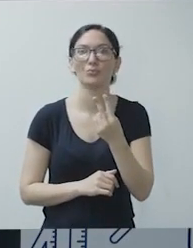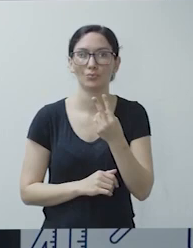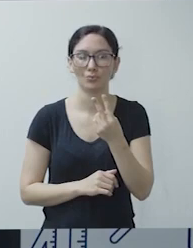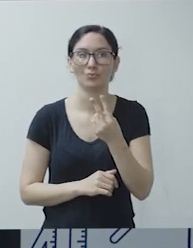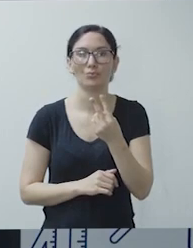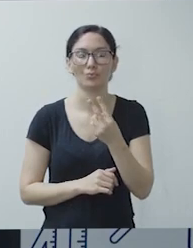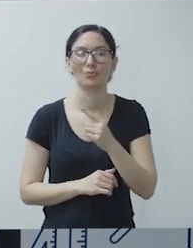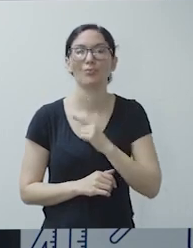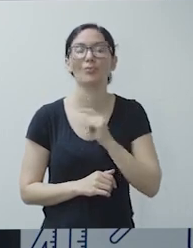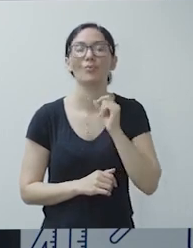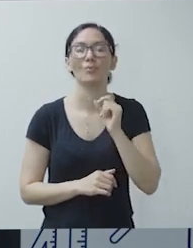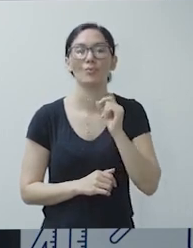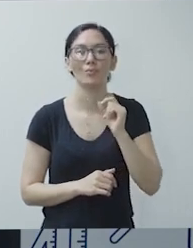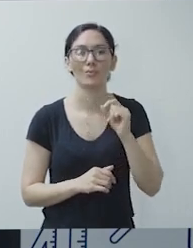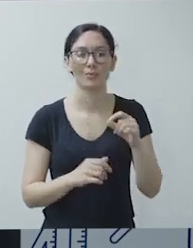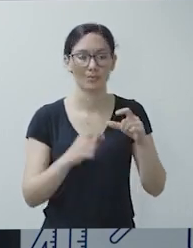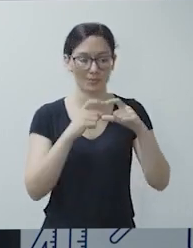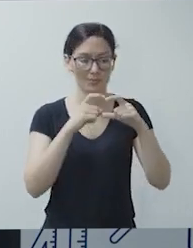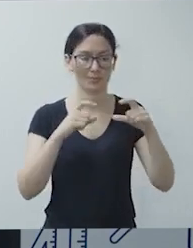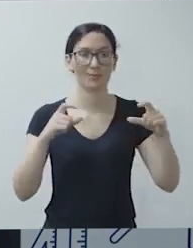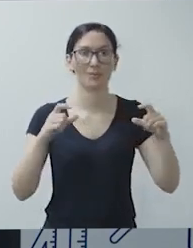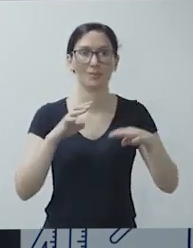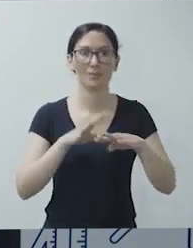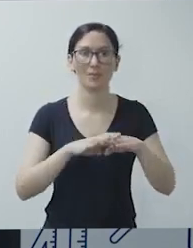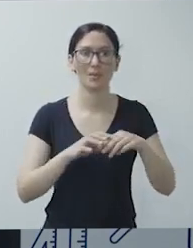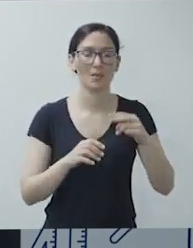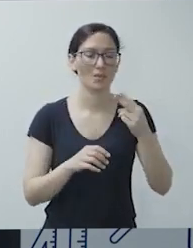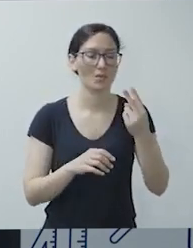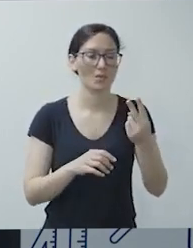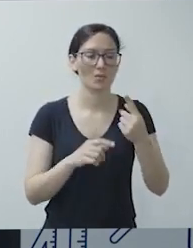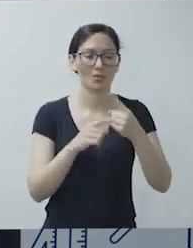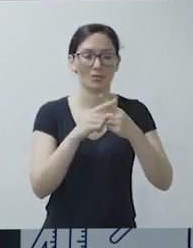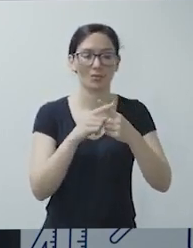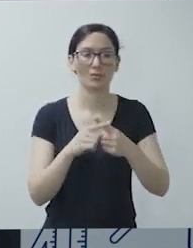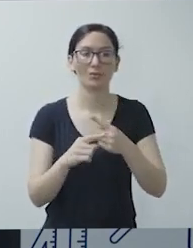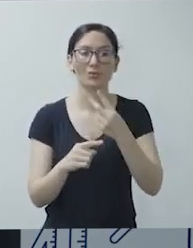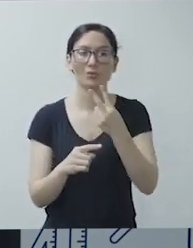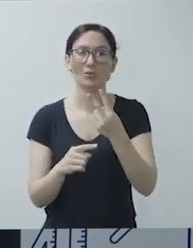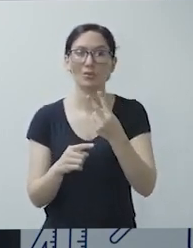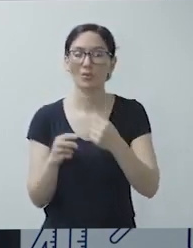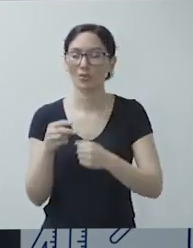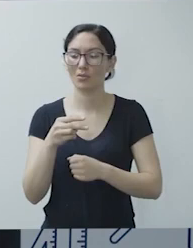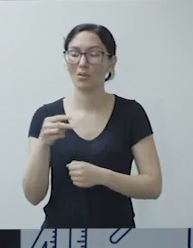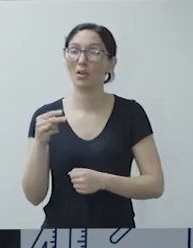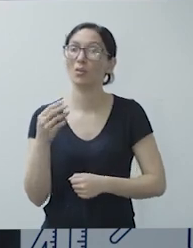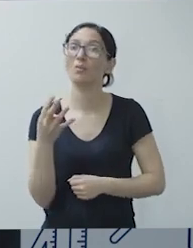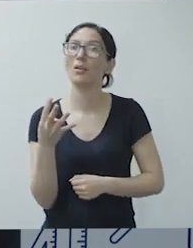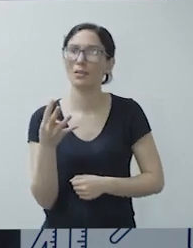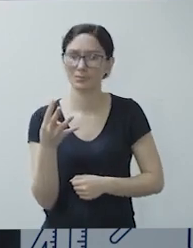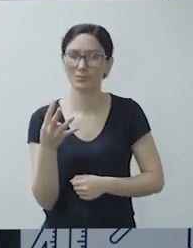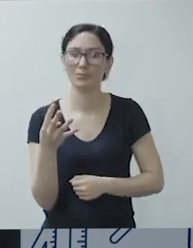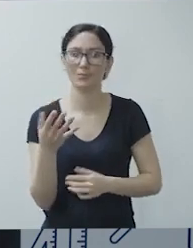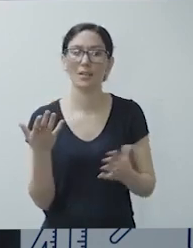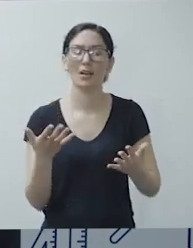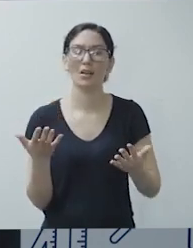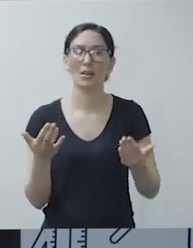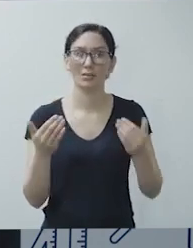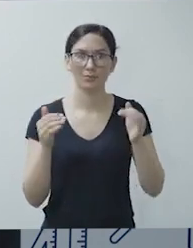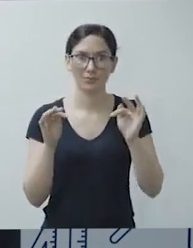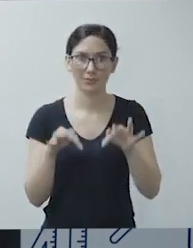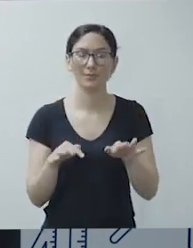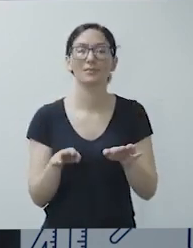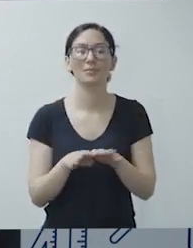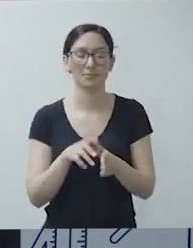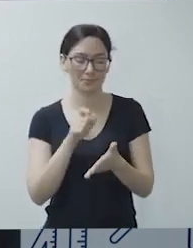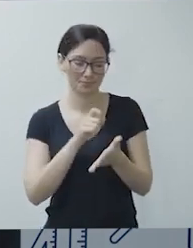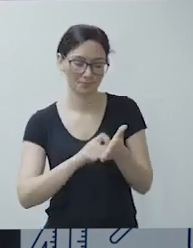lá a operação matemática, 2 vezes 2 é igual a 4. E agora no final também fizemos o